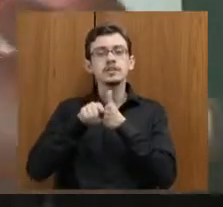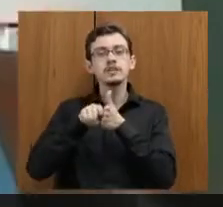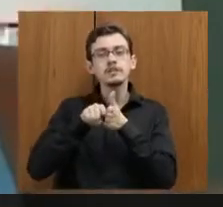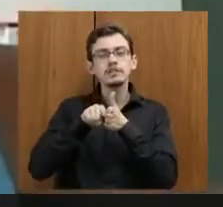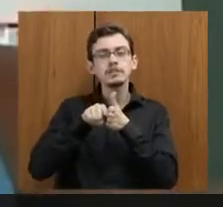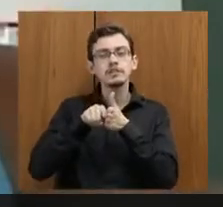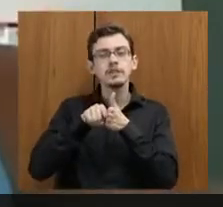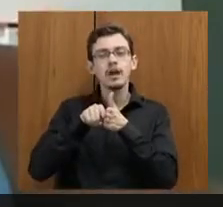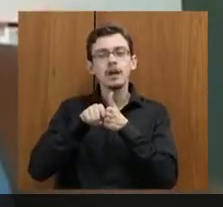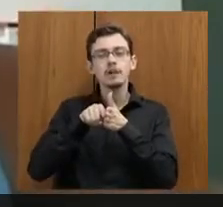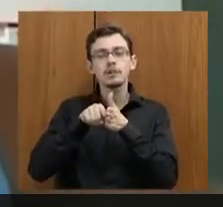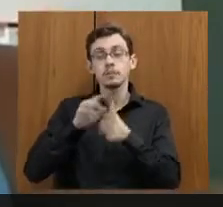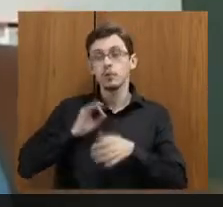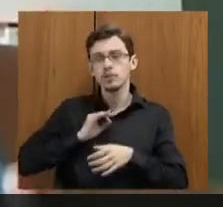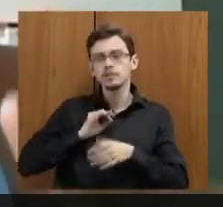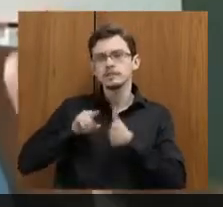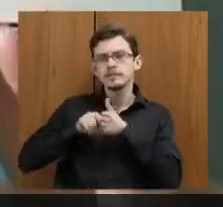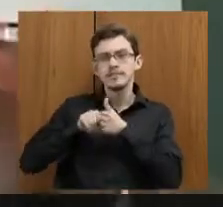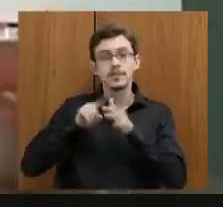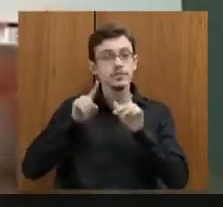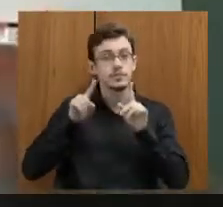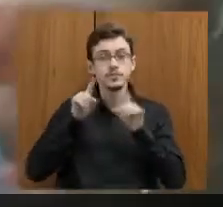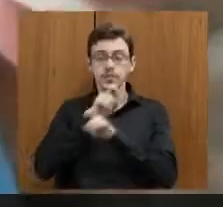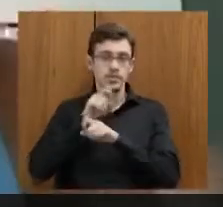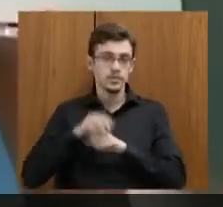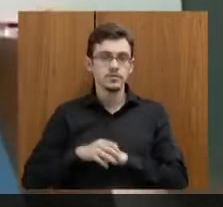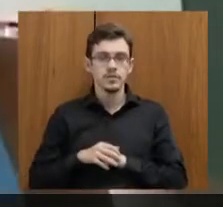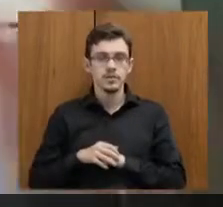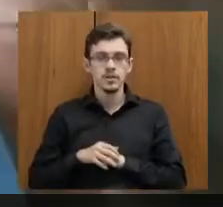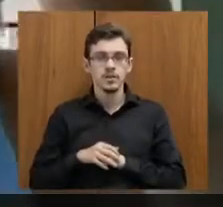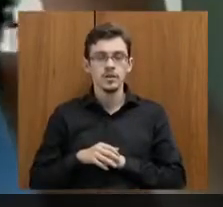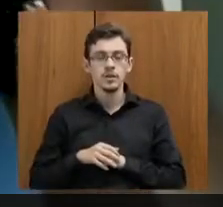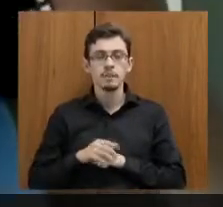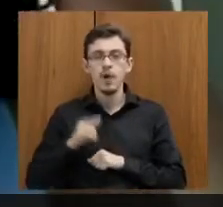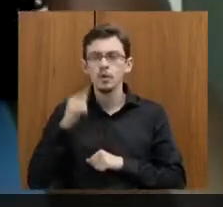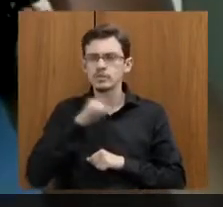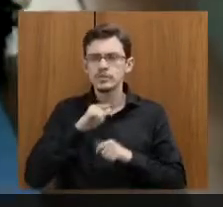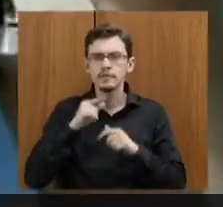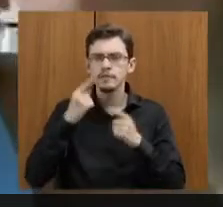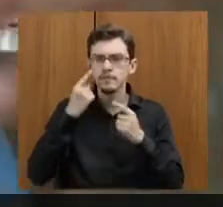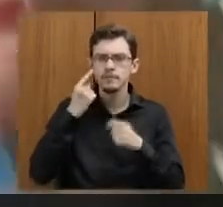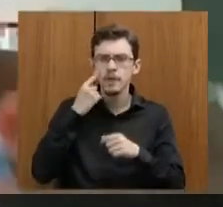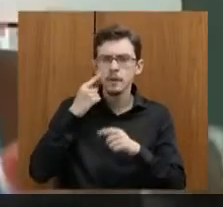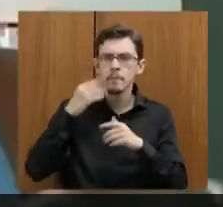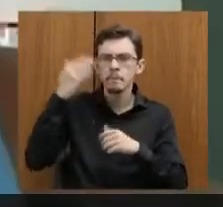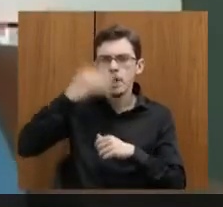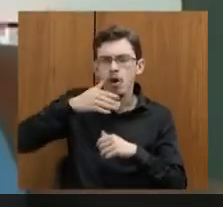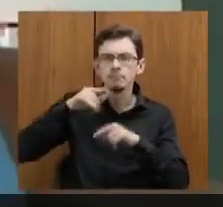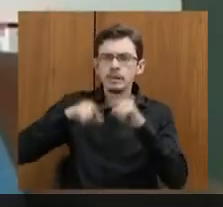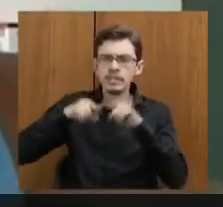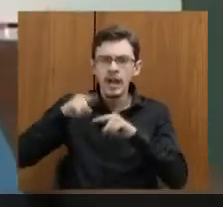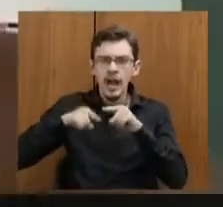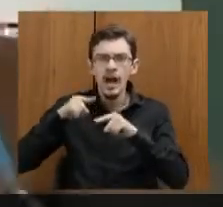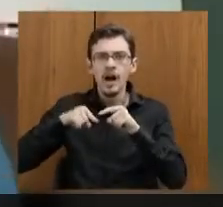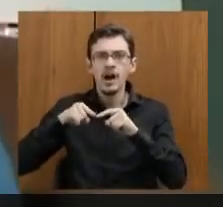Evidence and modeling controversa autonomia Colégio a materialidade das circunstâncias